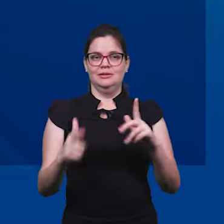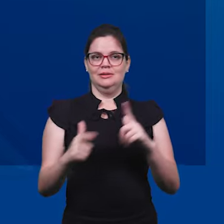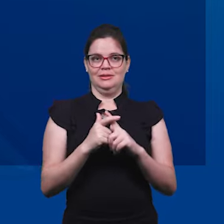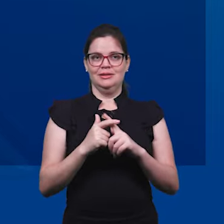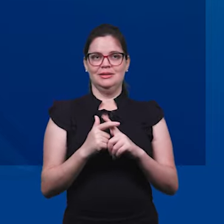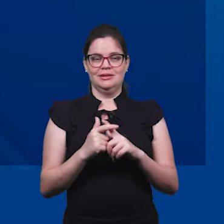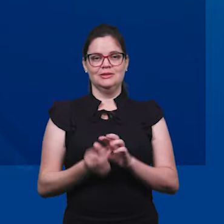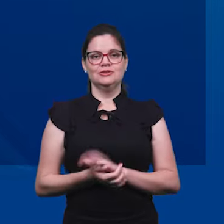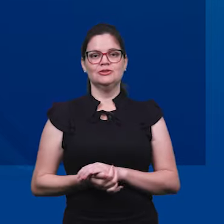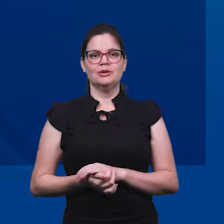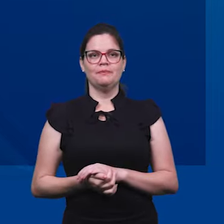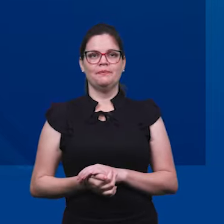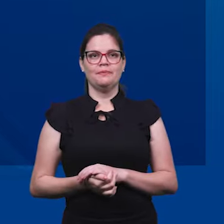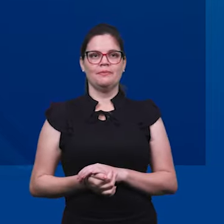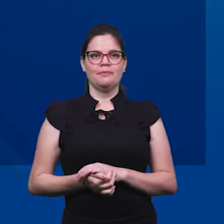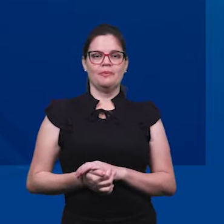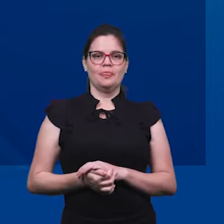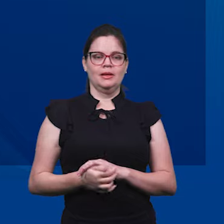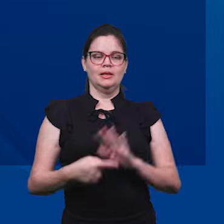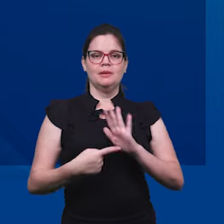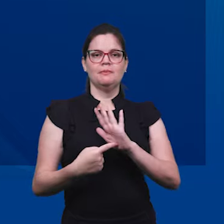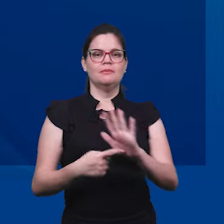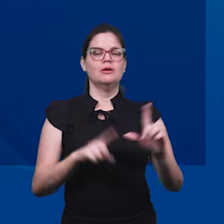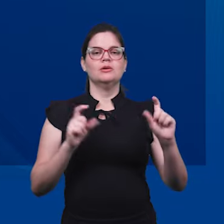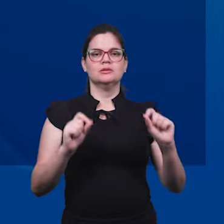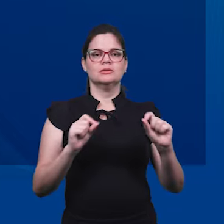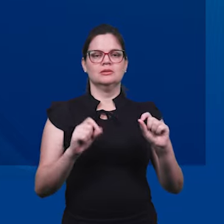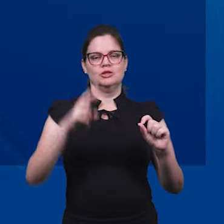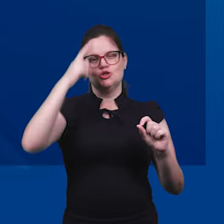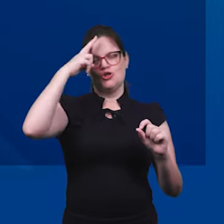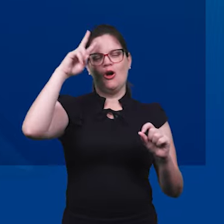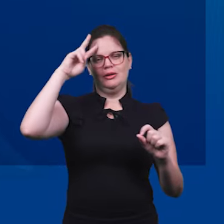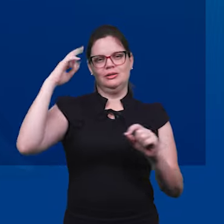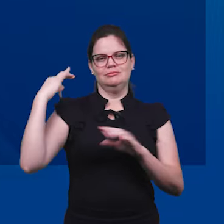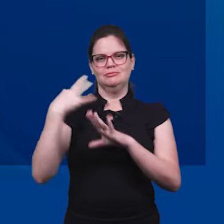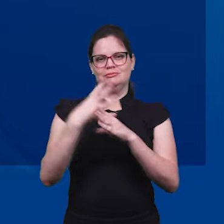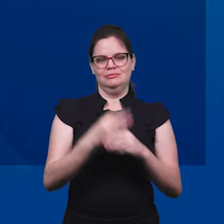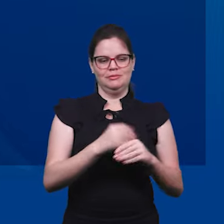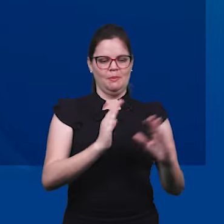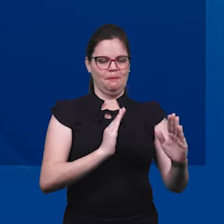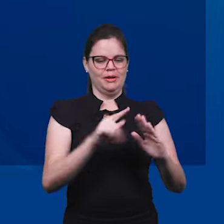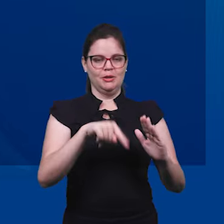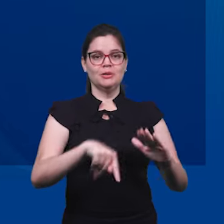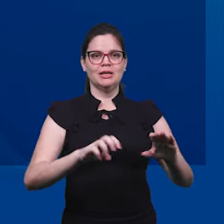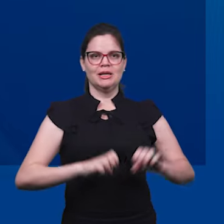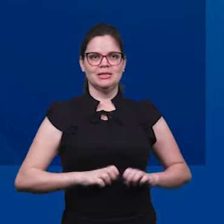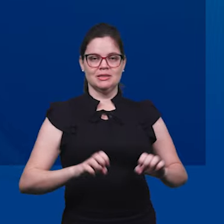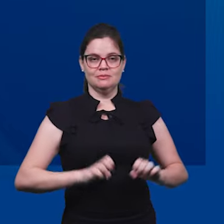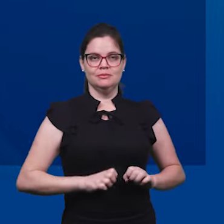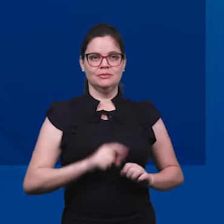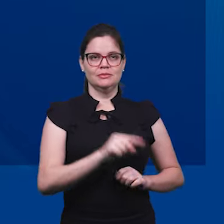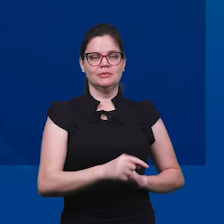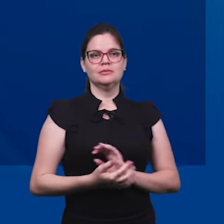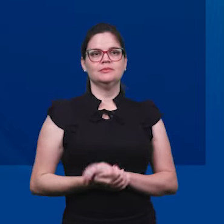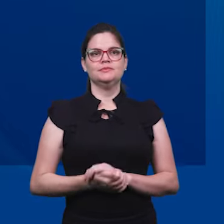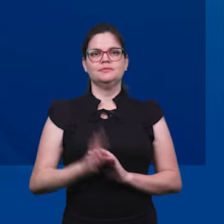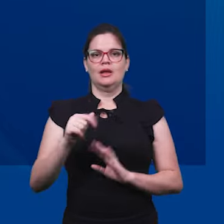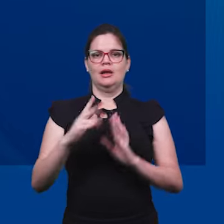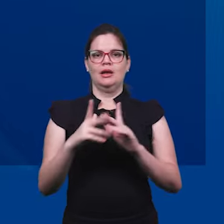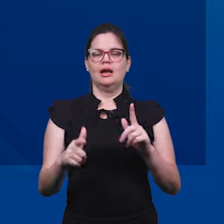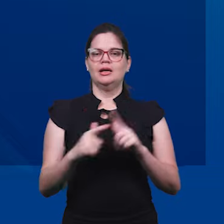A igreja caracterizada historicamente, claro, a igreja de Esmirna, contava justamente com uma